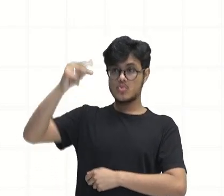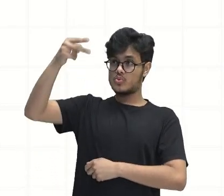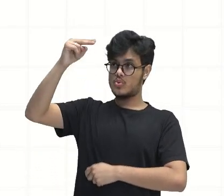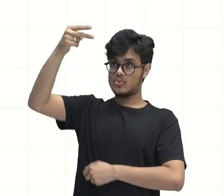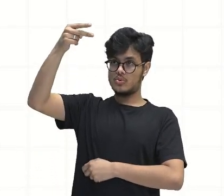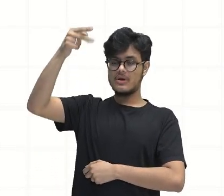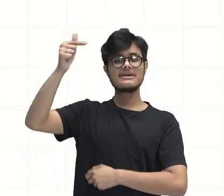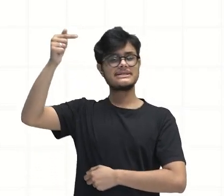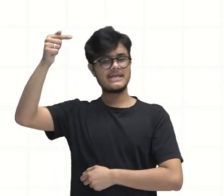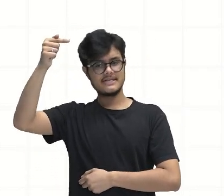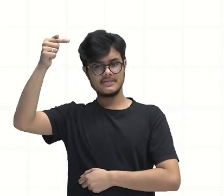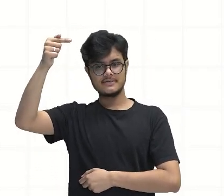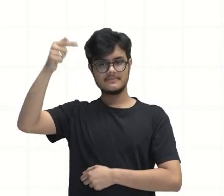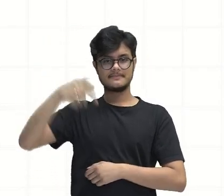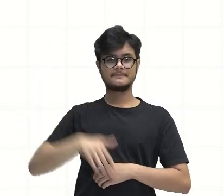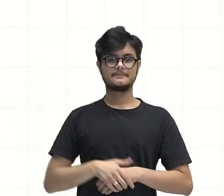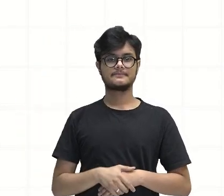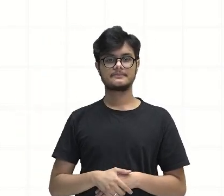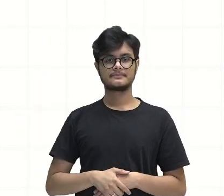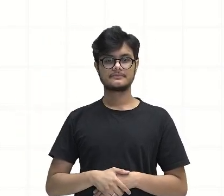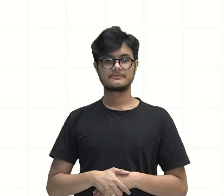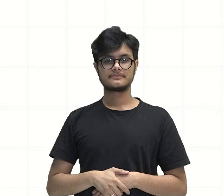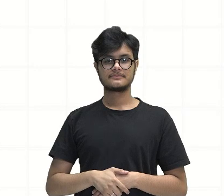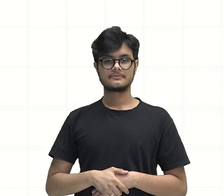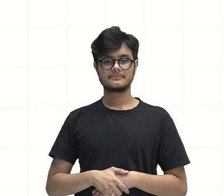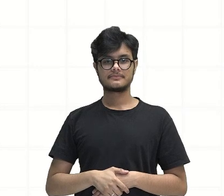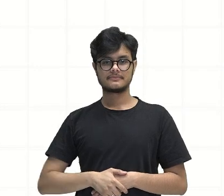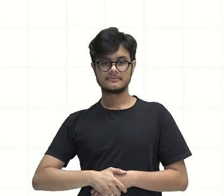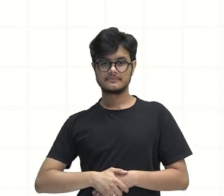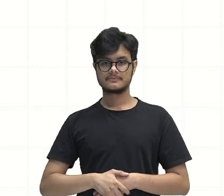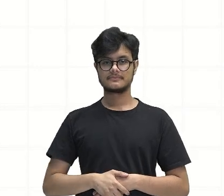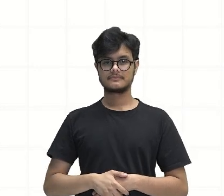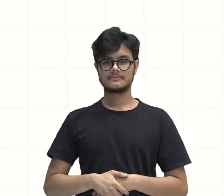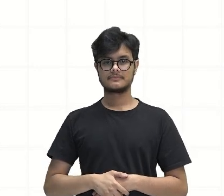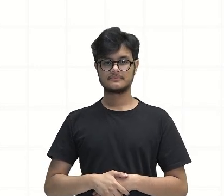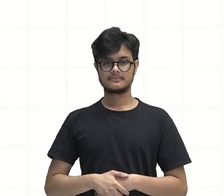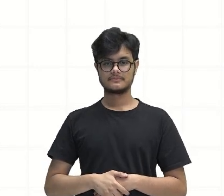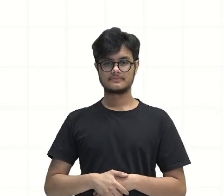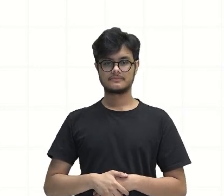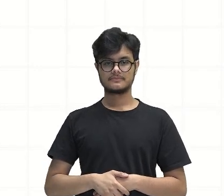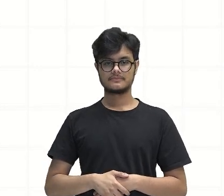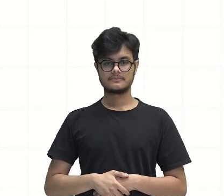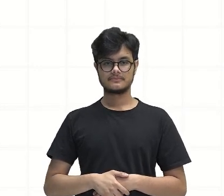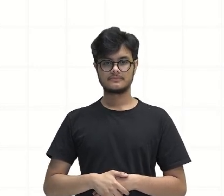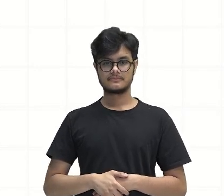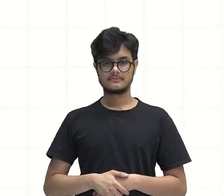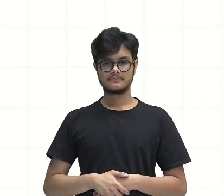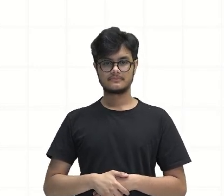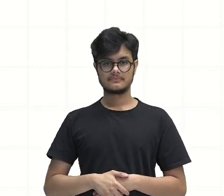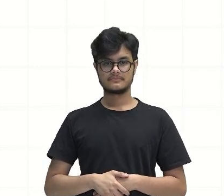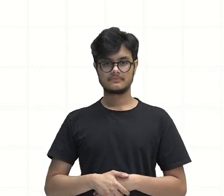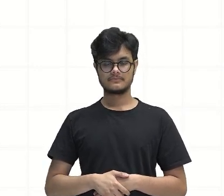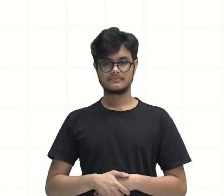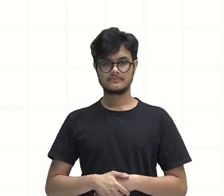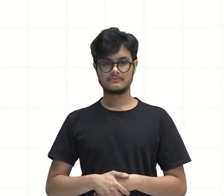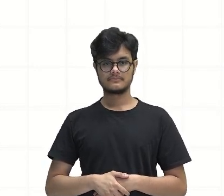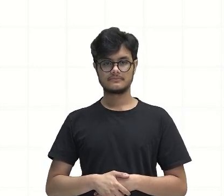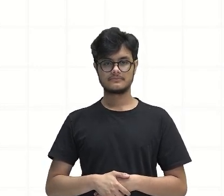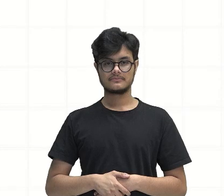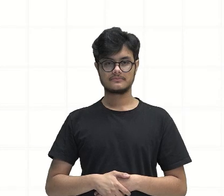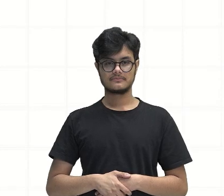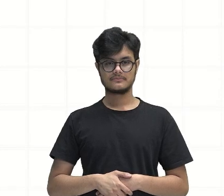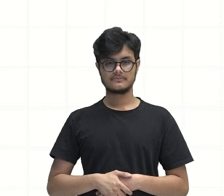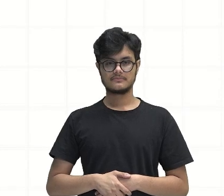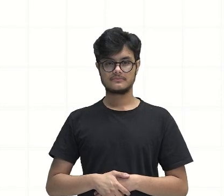Então, ó, 0, 2, 2, 4, 4, 6. Se eu observar aqui entre o 4 e o 6, eu tenho mais